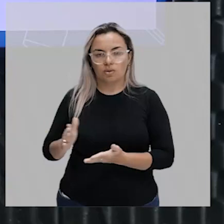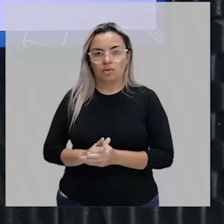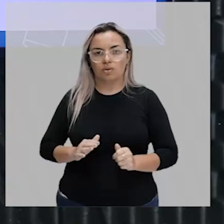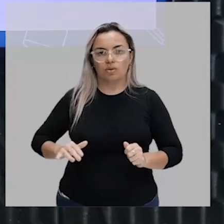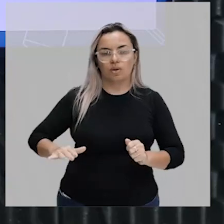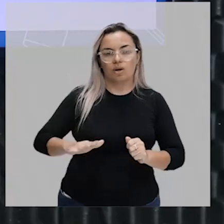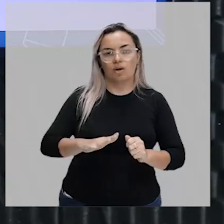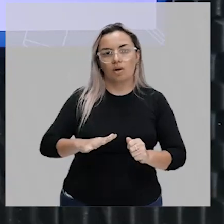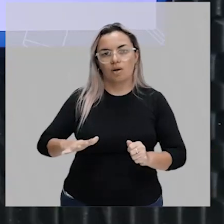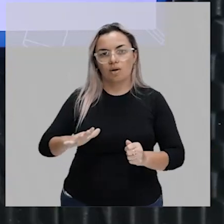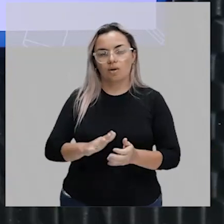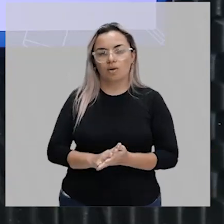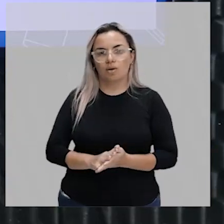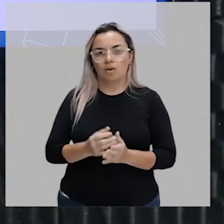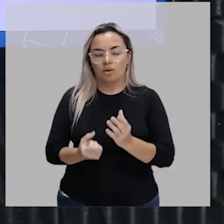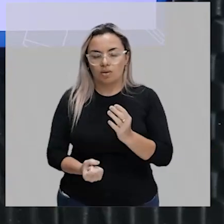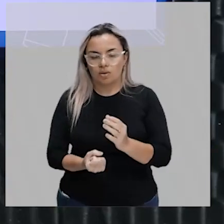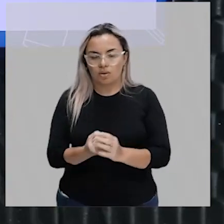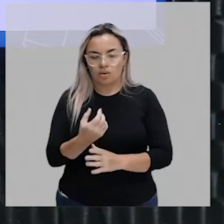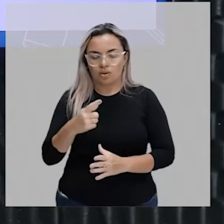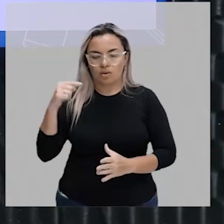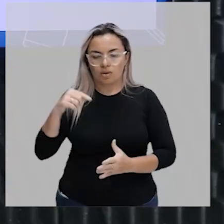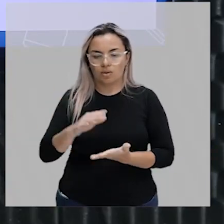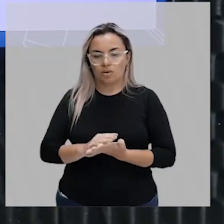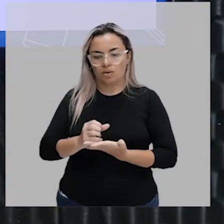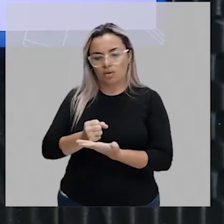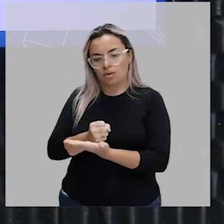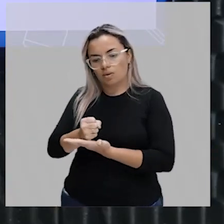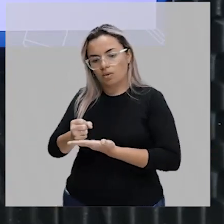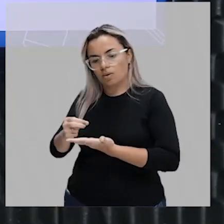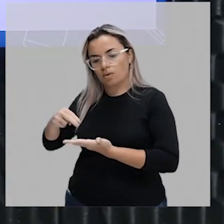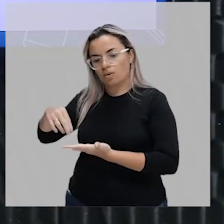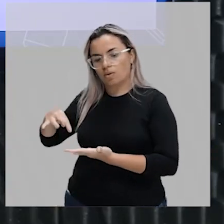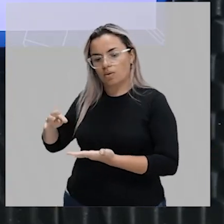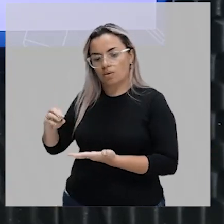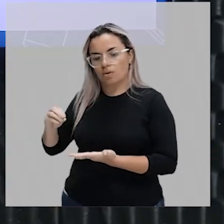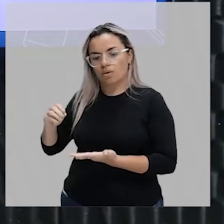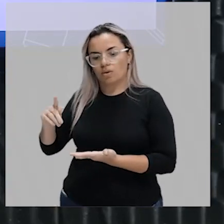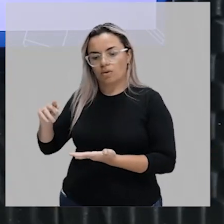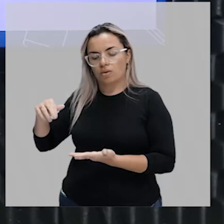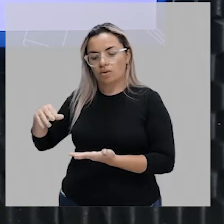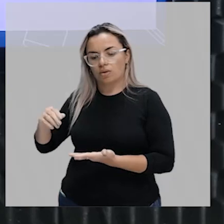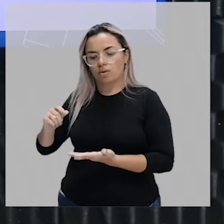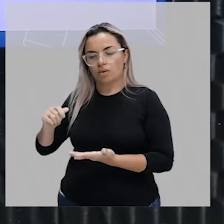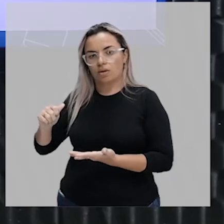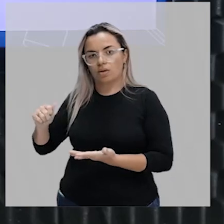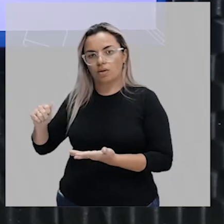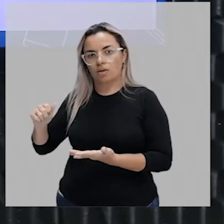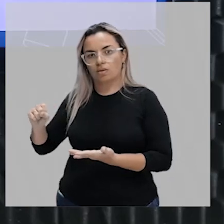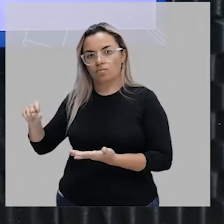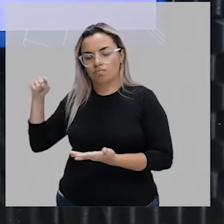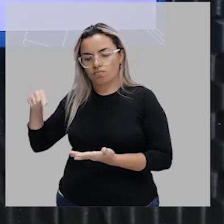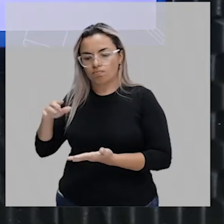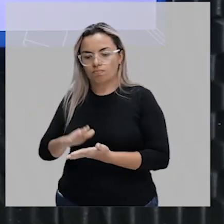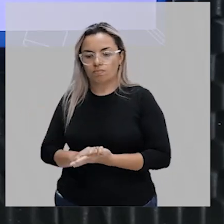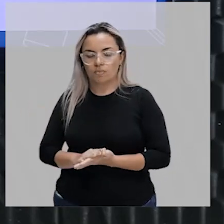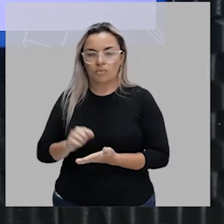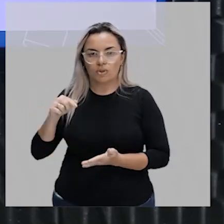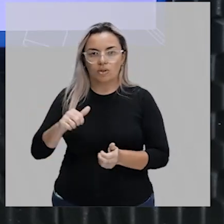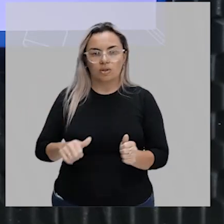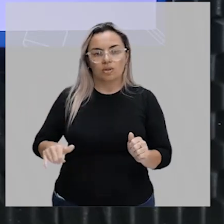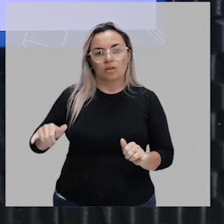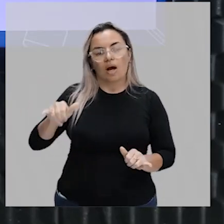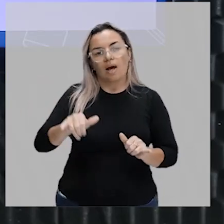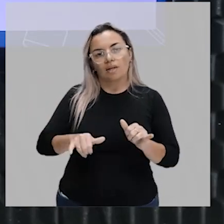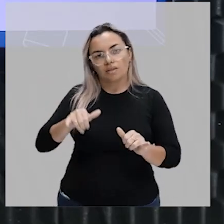nucleicos são formados por bases nitrogenadas, tá? Esse é um componente que forma os